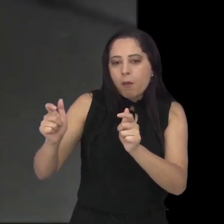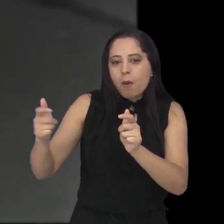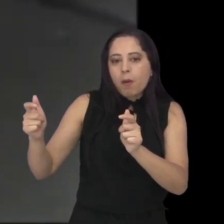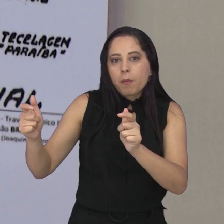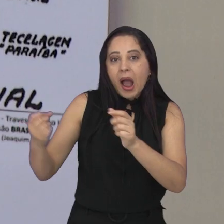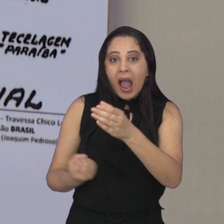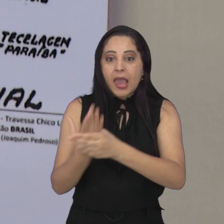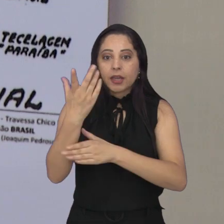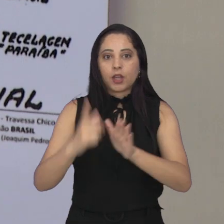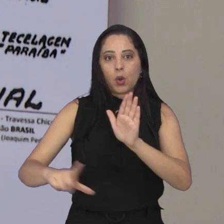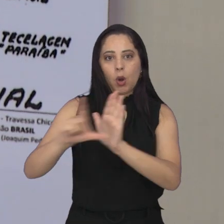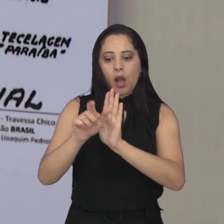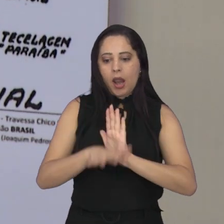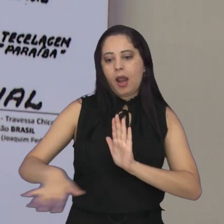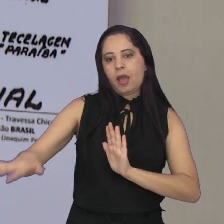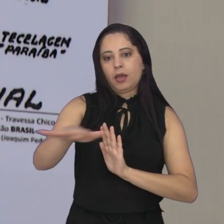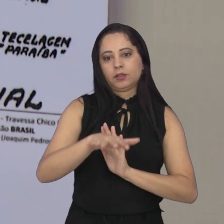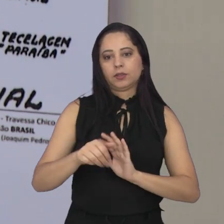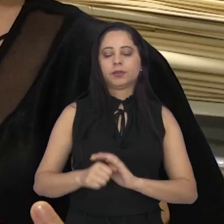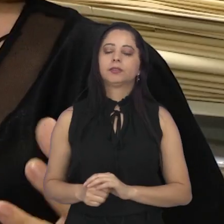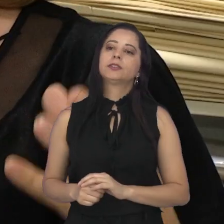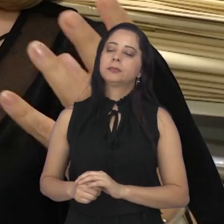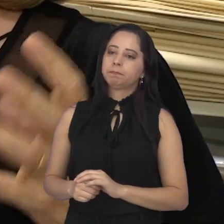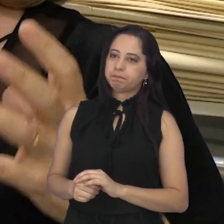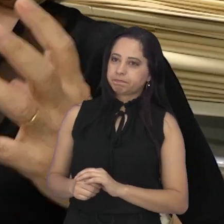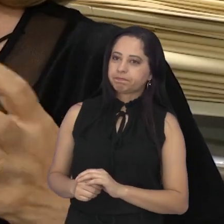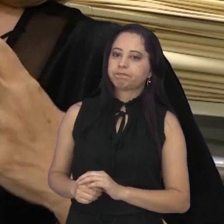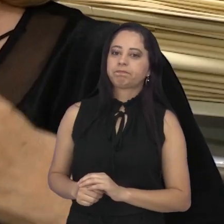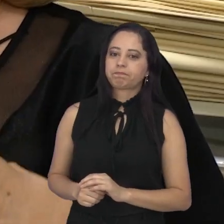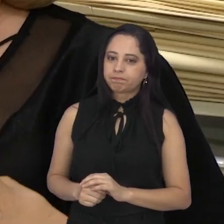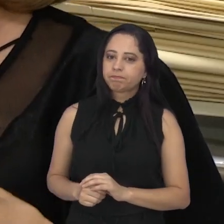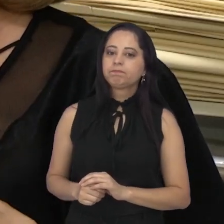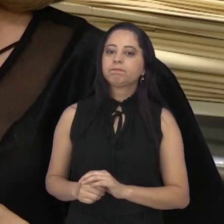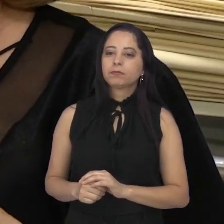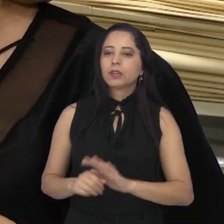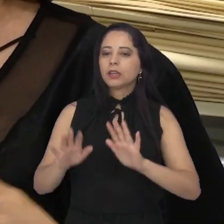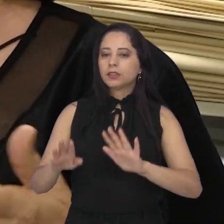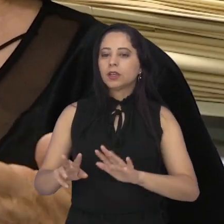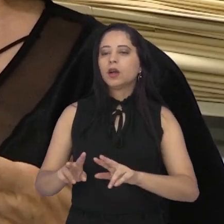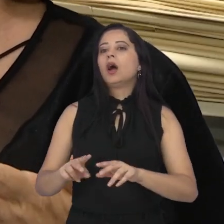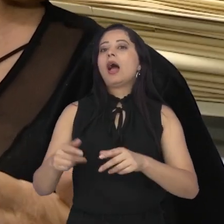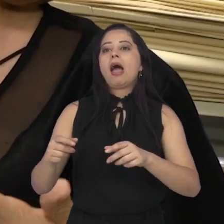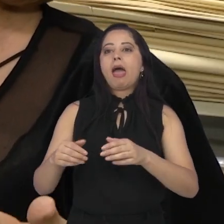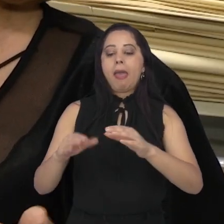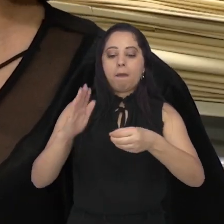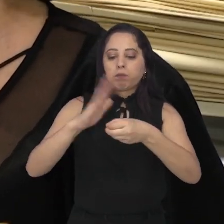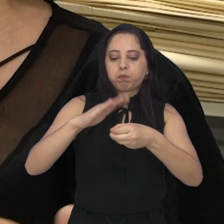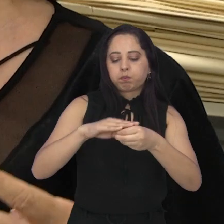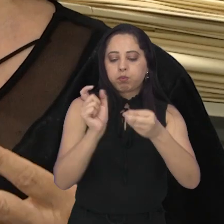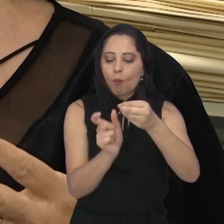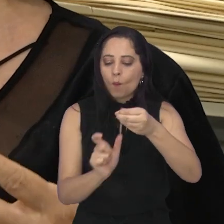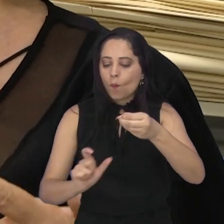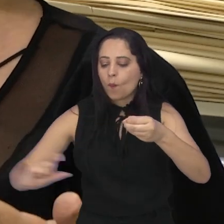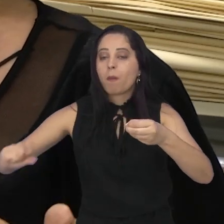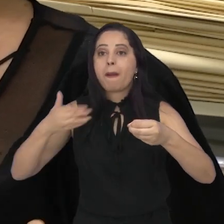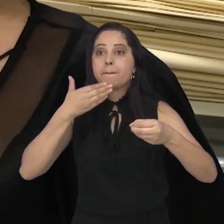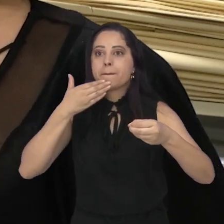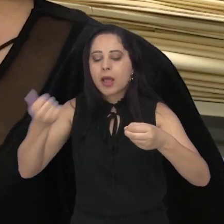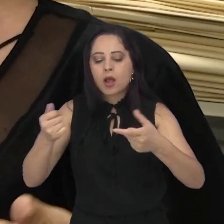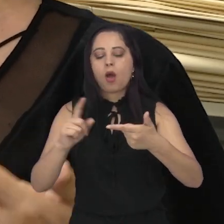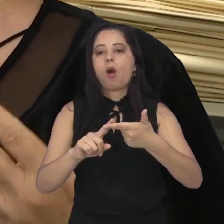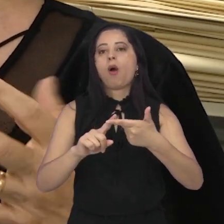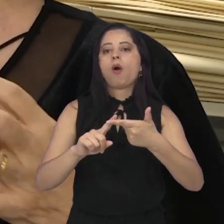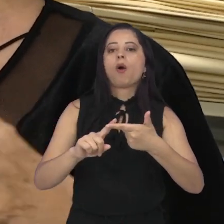do país a ter uma lei de zoneamento. E isso vai fazer com que a cidade, ao ter um saneamento melhor, ao